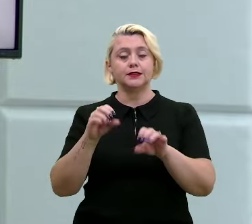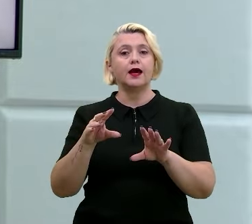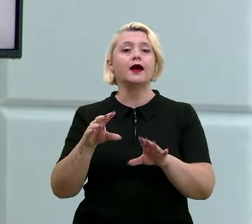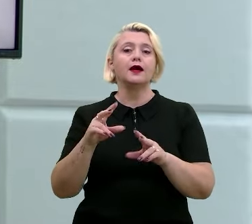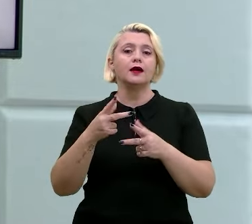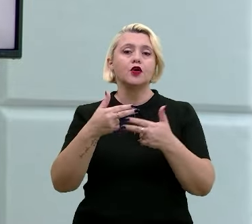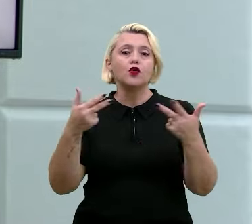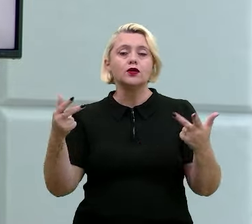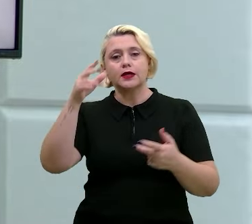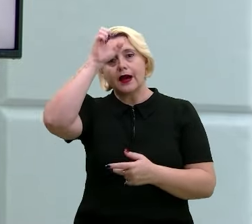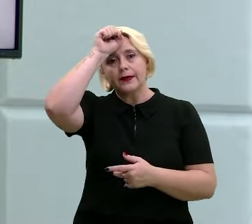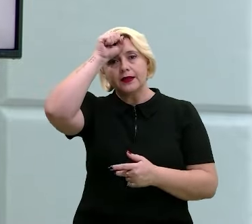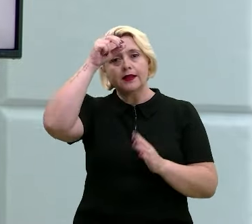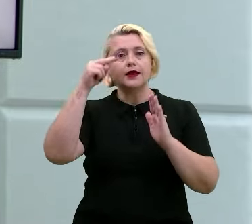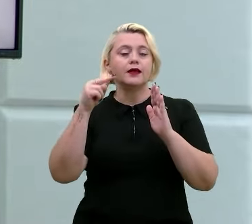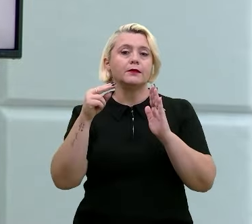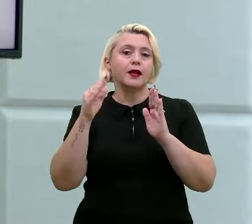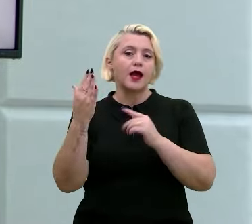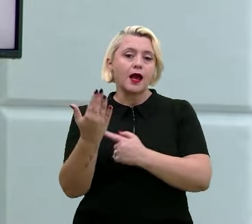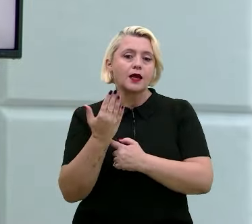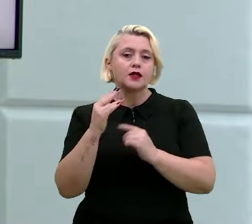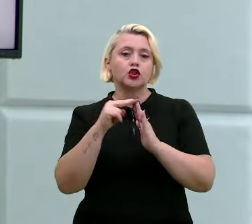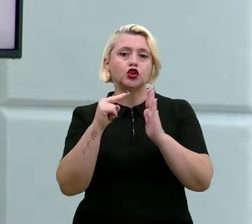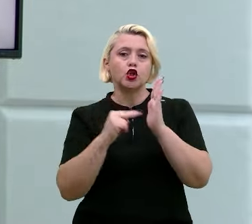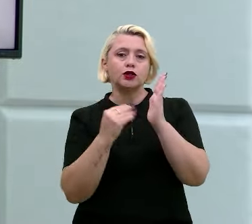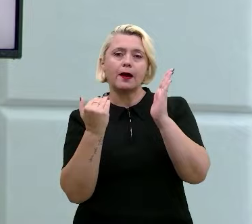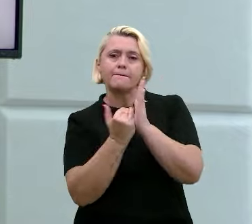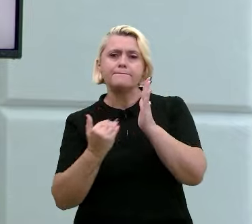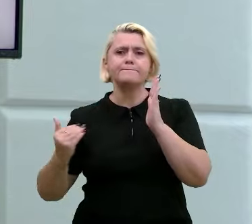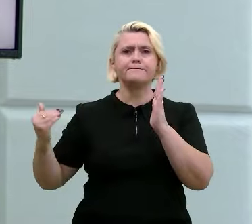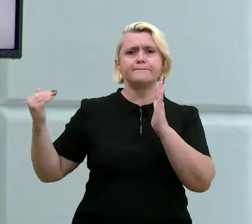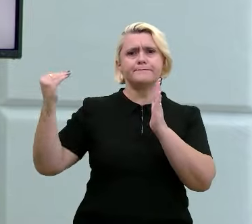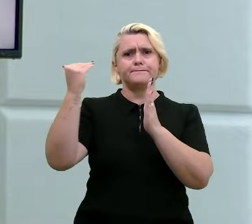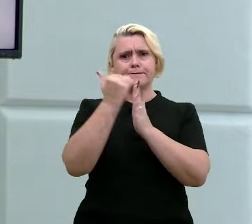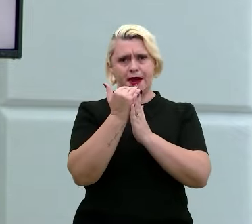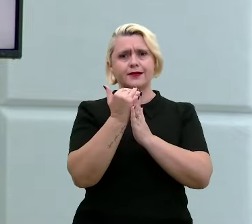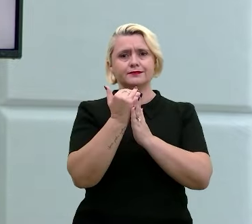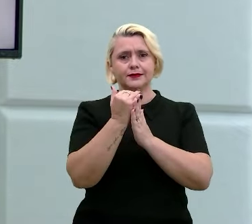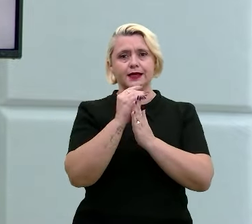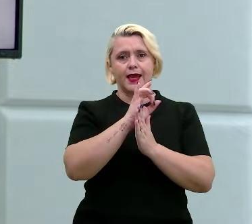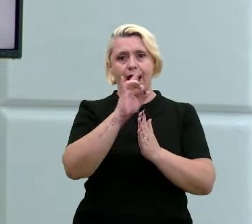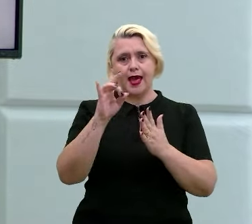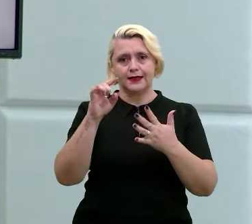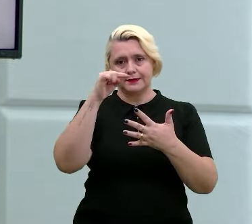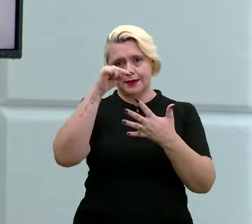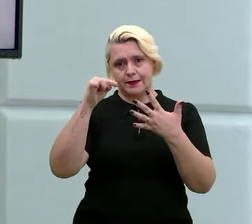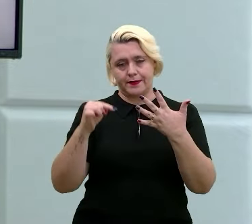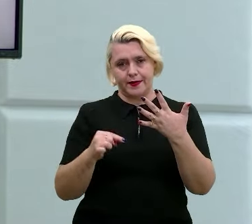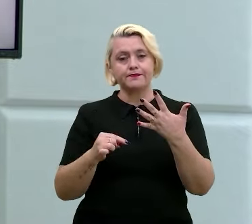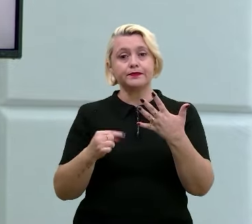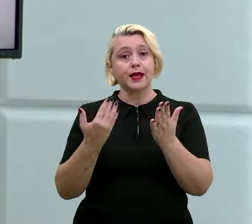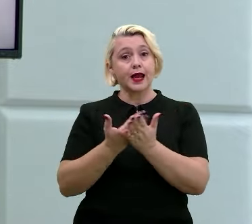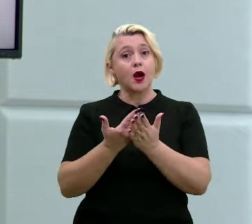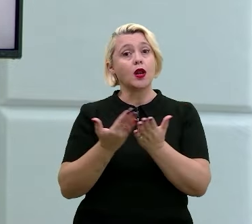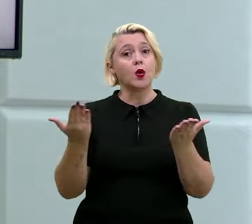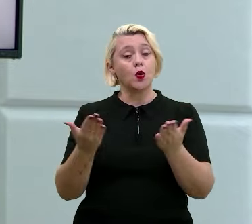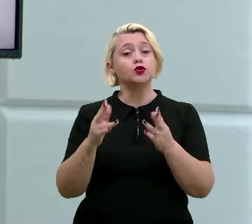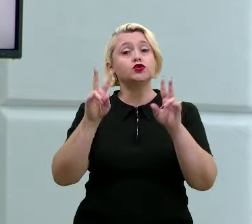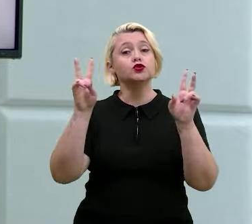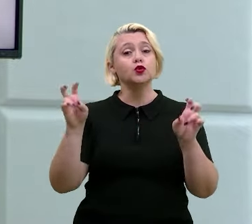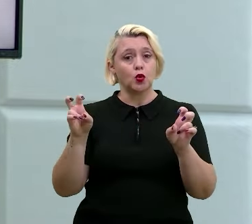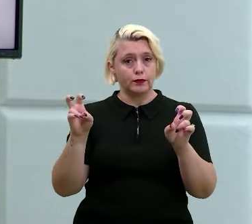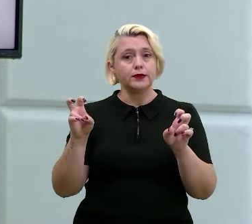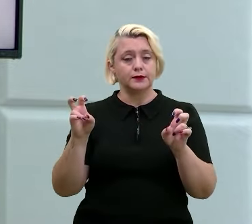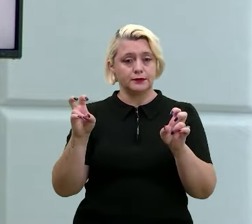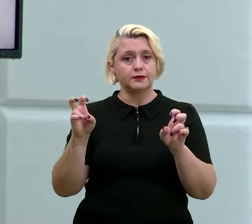a nossa nota atingir o máximo do nosso potencial em cada uma das competências. A aula de hoje é muito importante